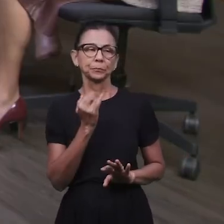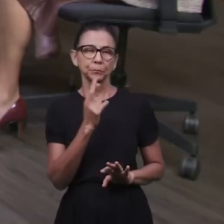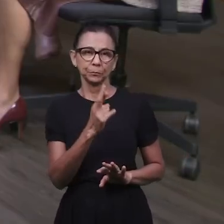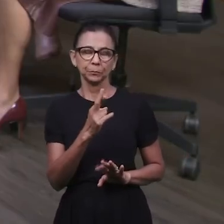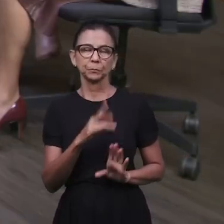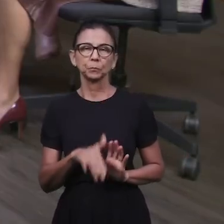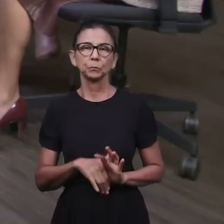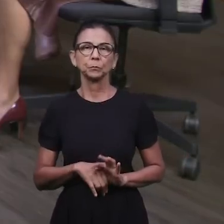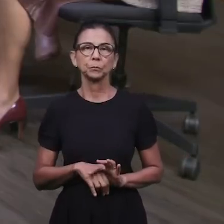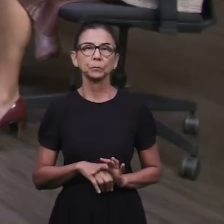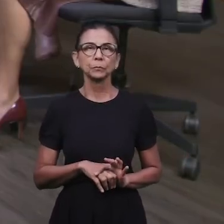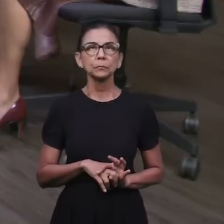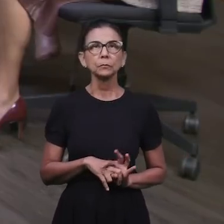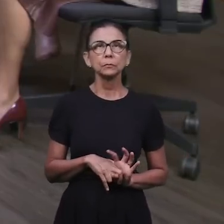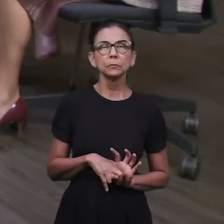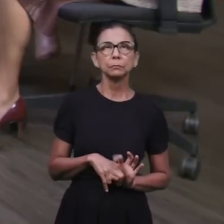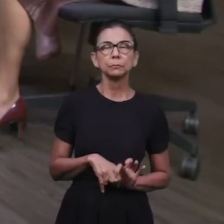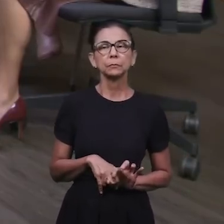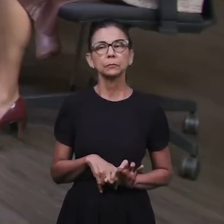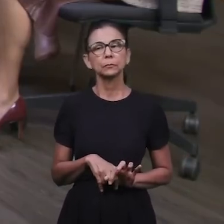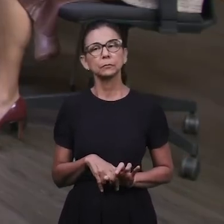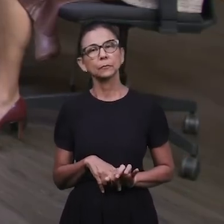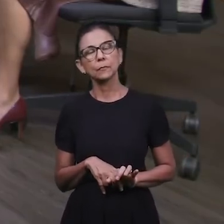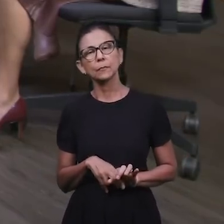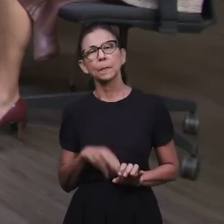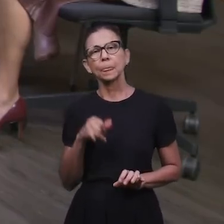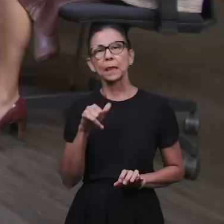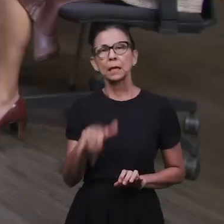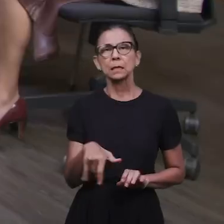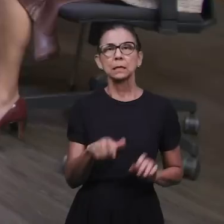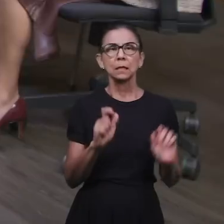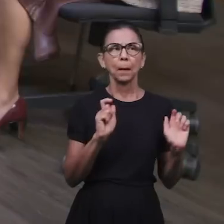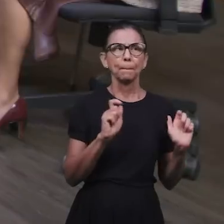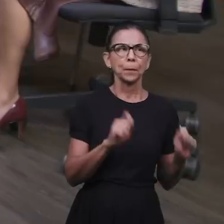saber se nos convém aceitar o convite ou não?